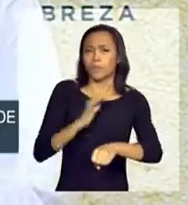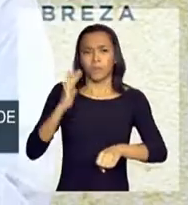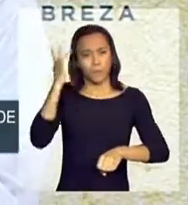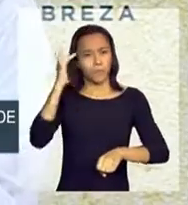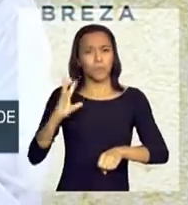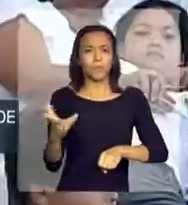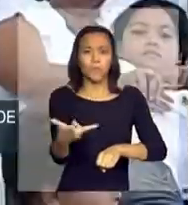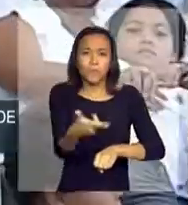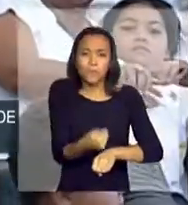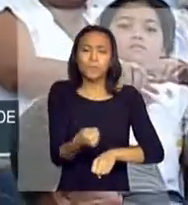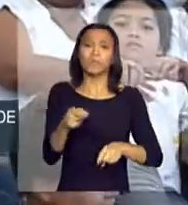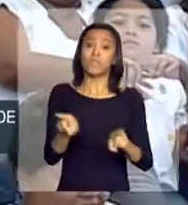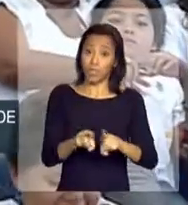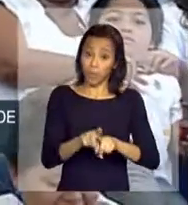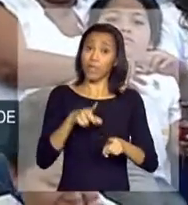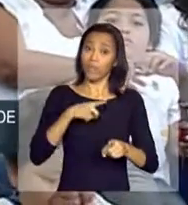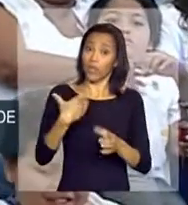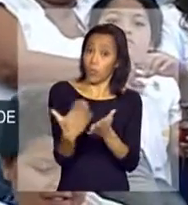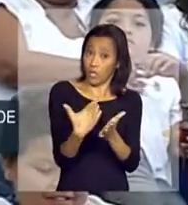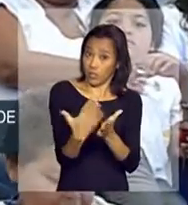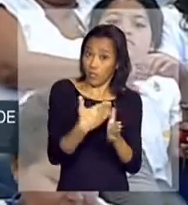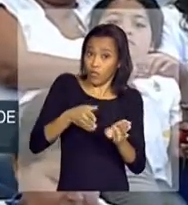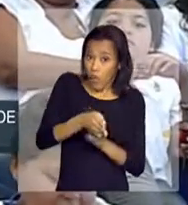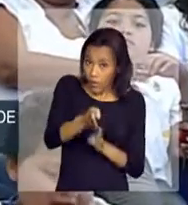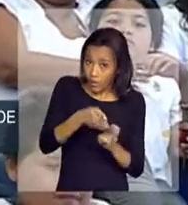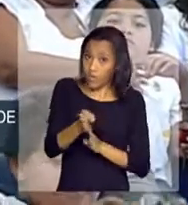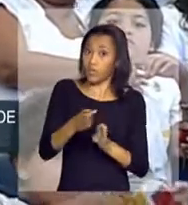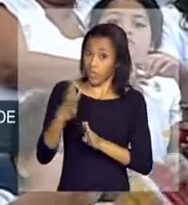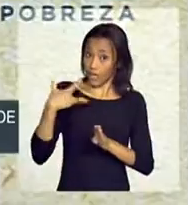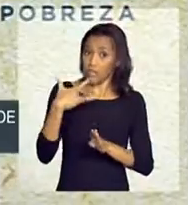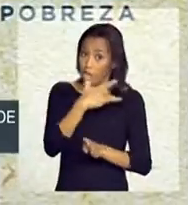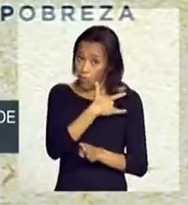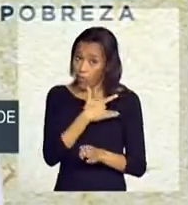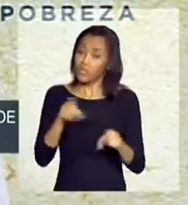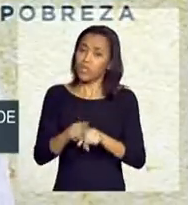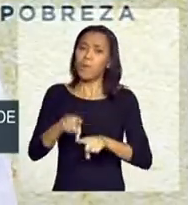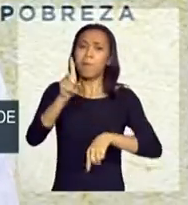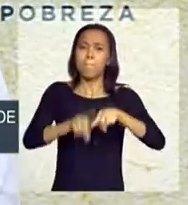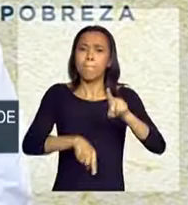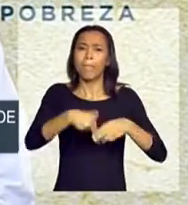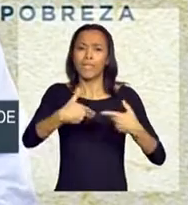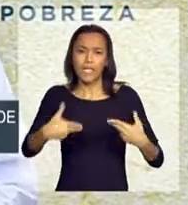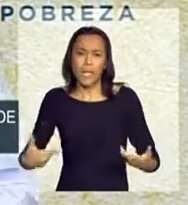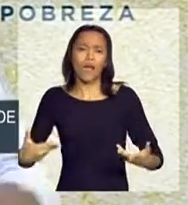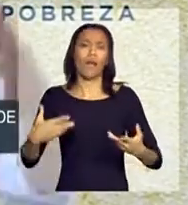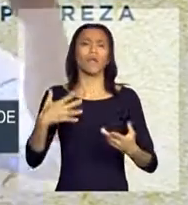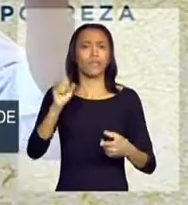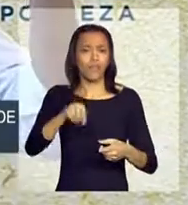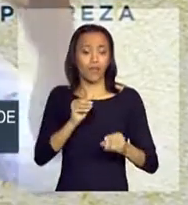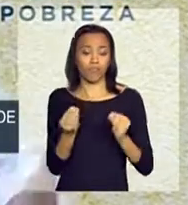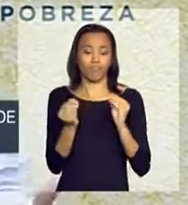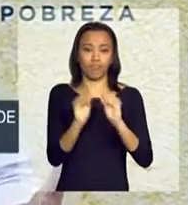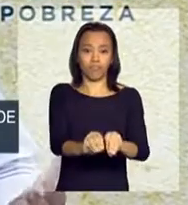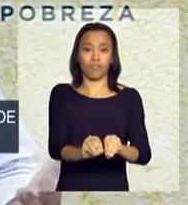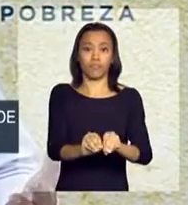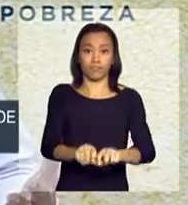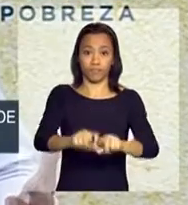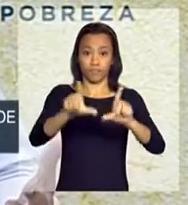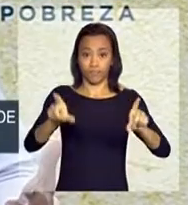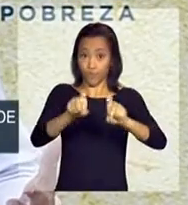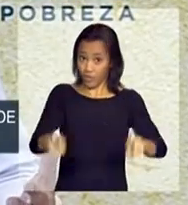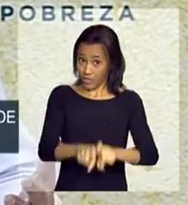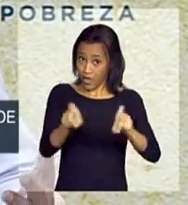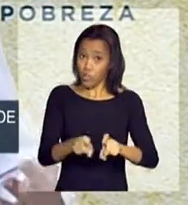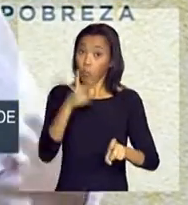qualidade tem a cartilha do Ministério da Saúde tem material do Ministério da Saúde no site professor pode pegar